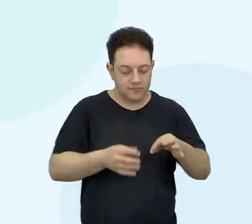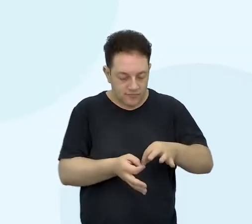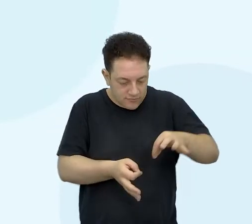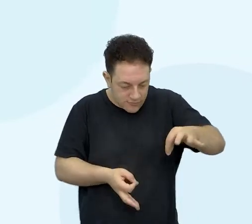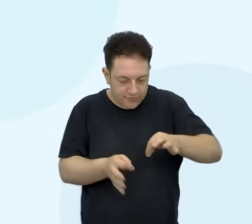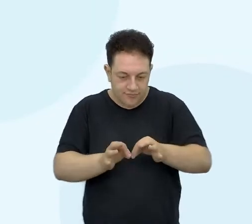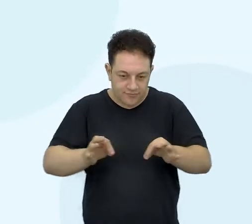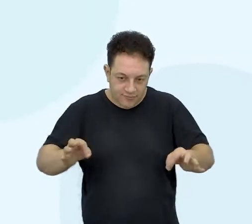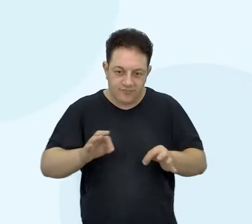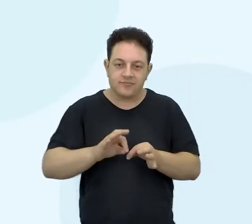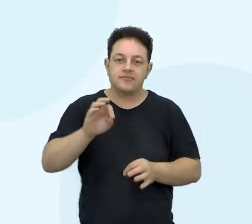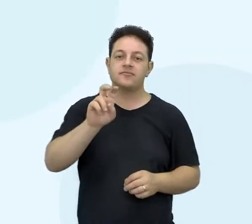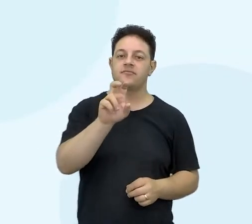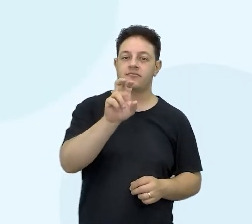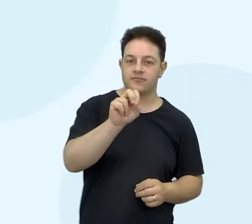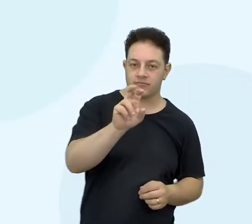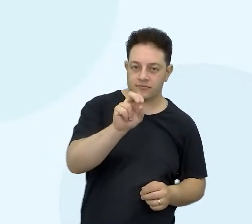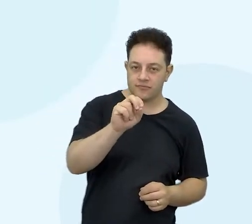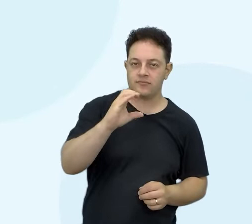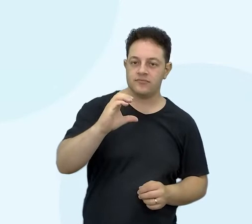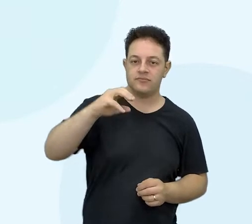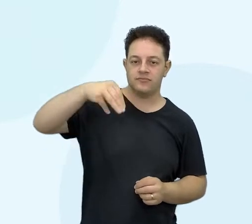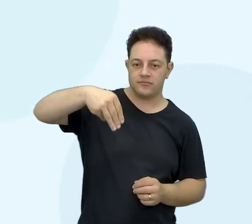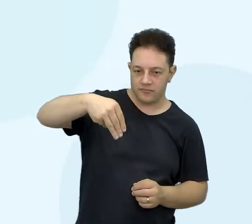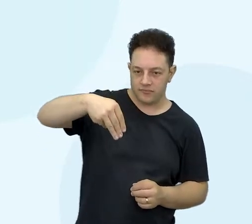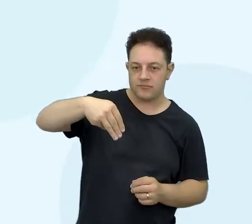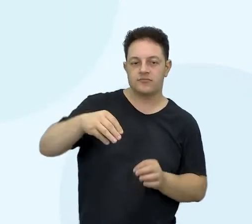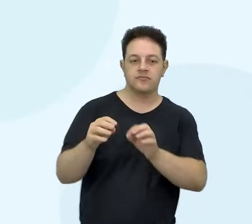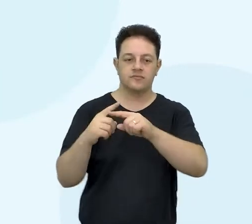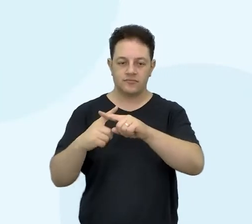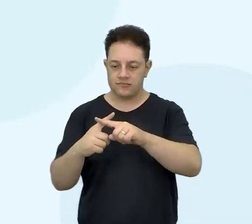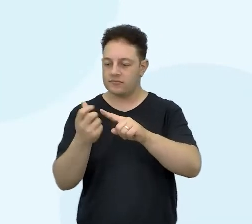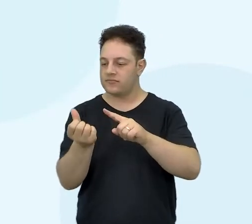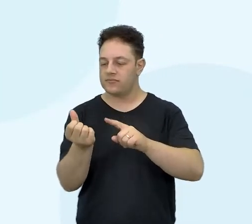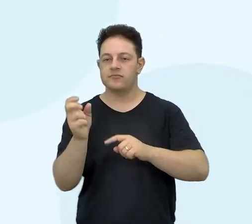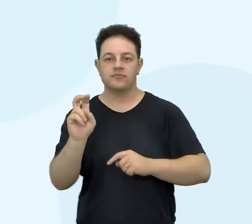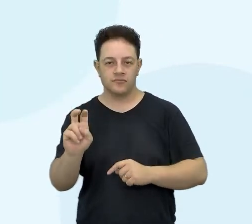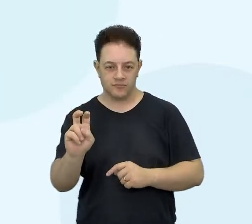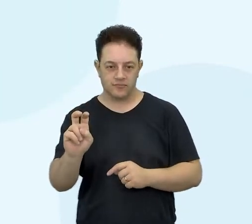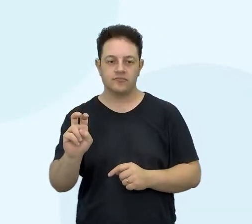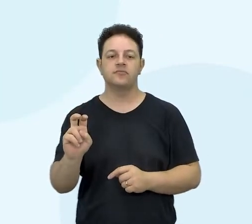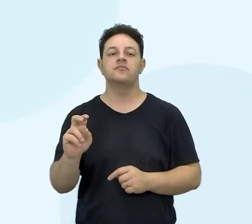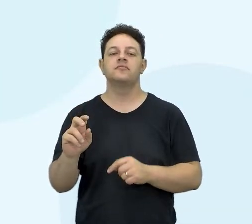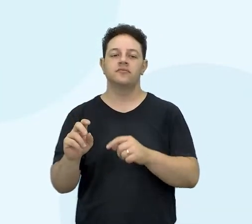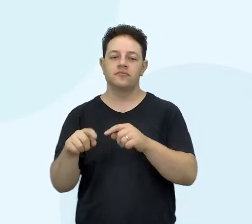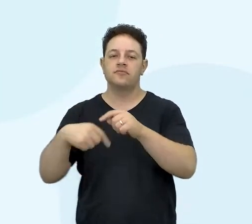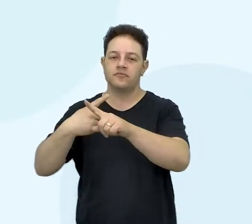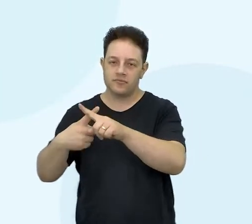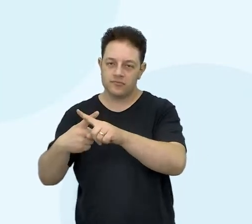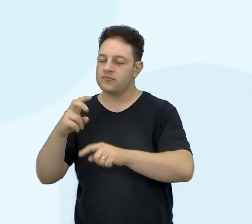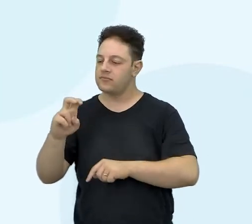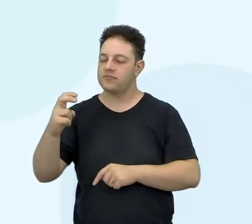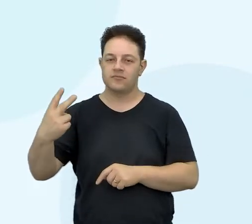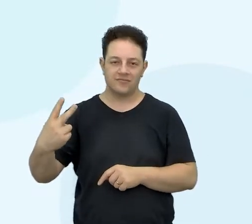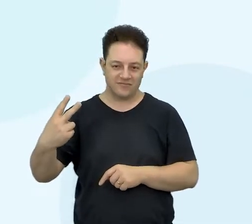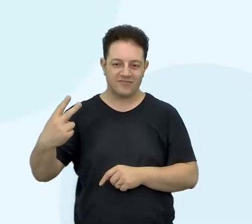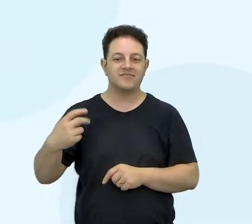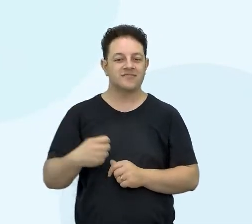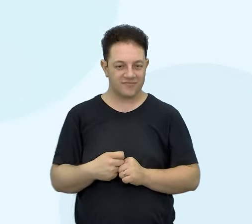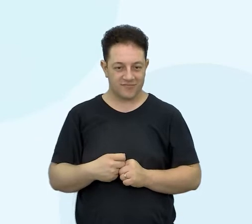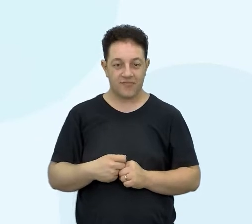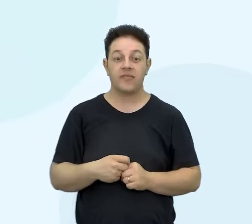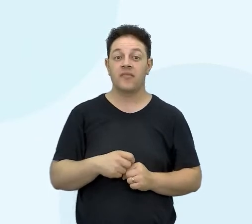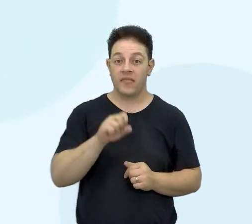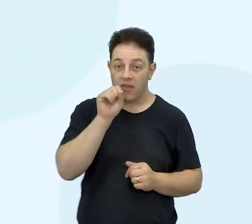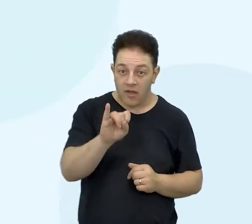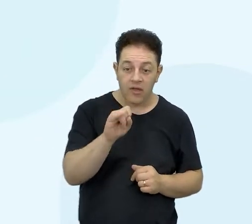né, de 50 centímetros por 65 por 52. Né? Se